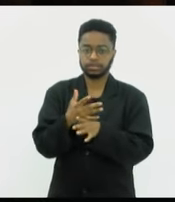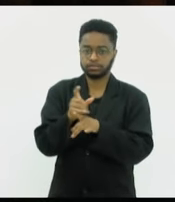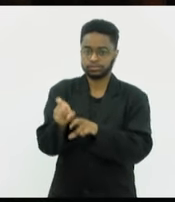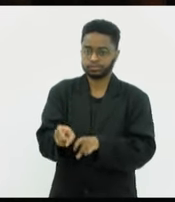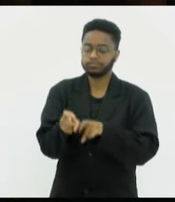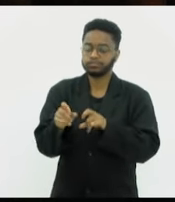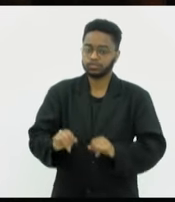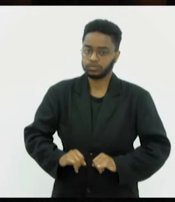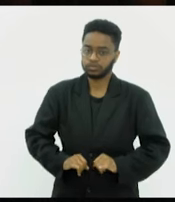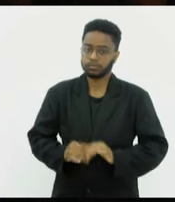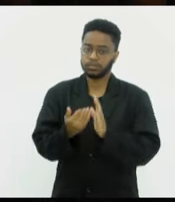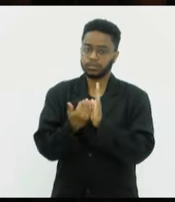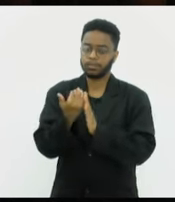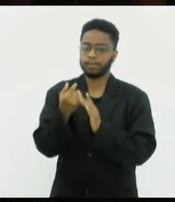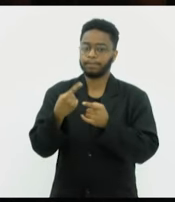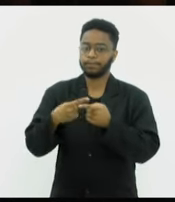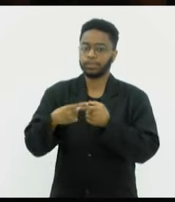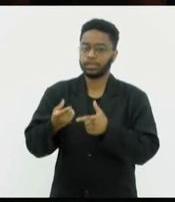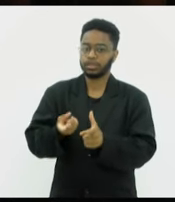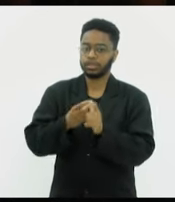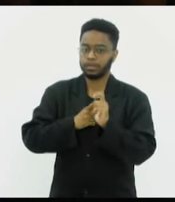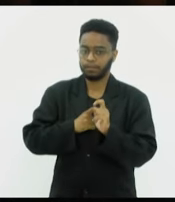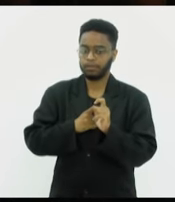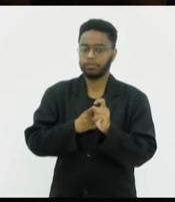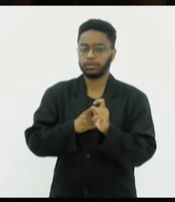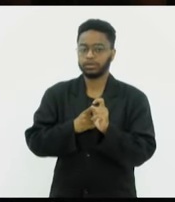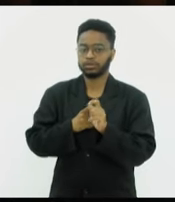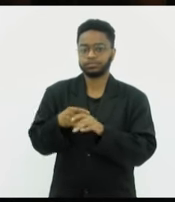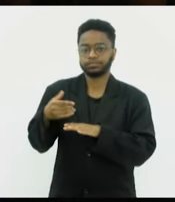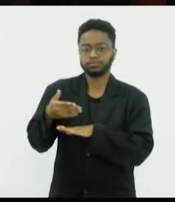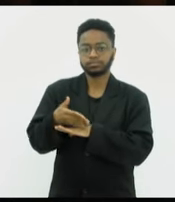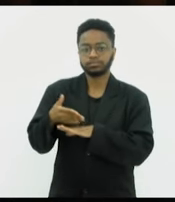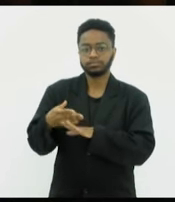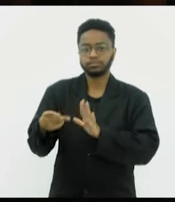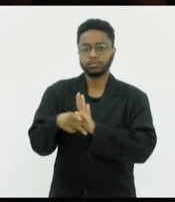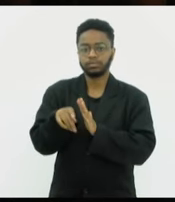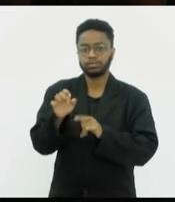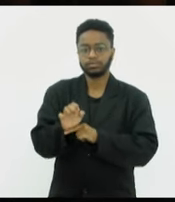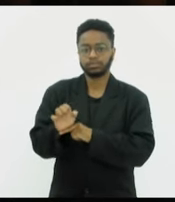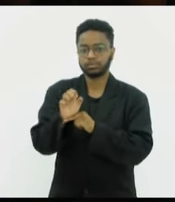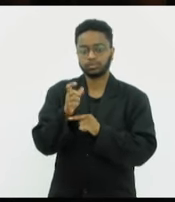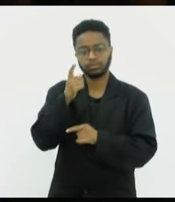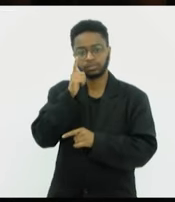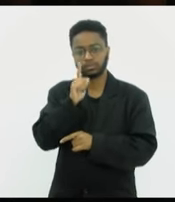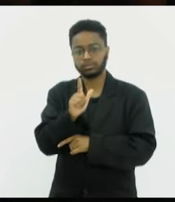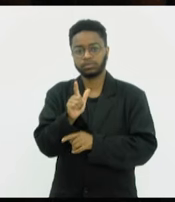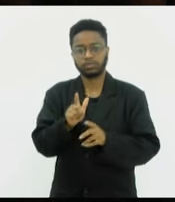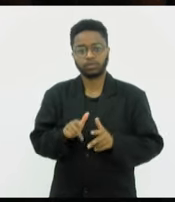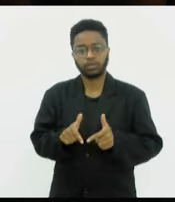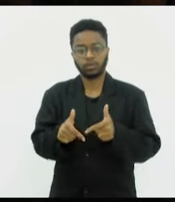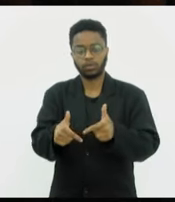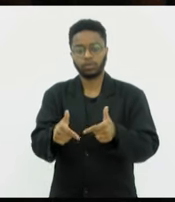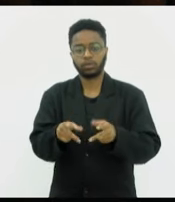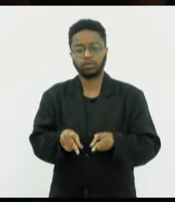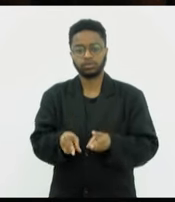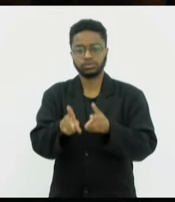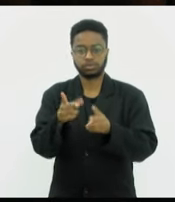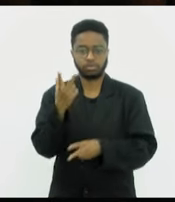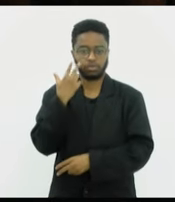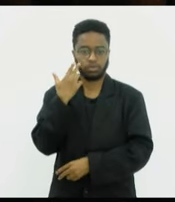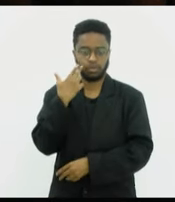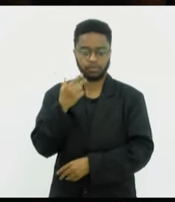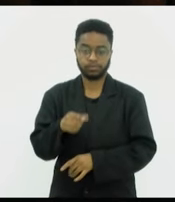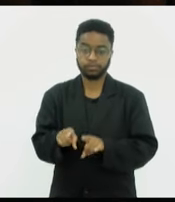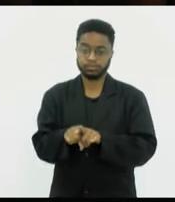muito, estão dependendo muito da participação financeira do Estado para se manterem em condições normais,